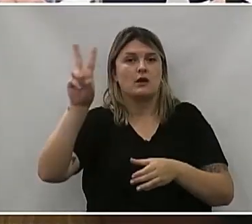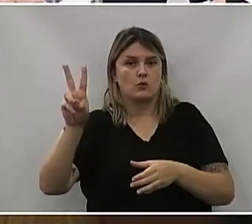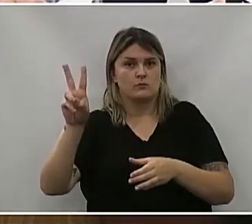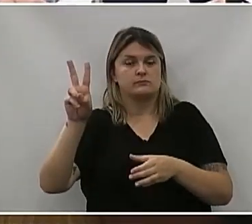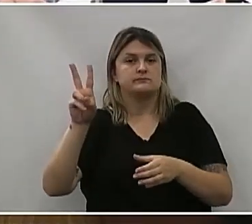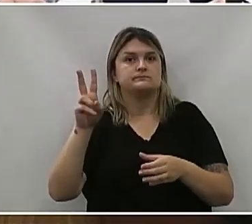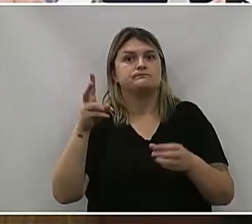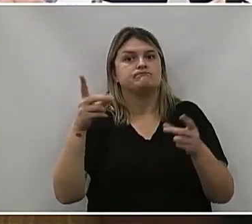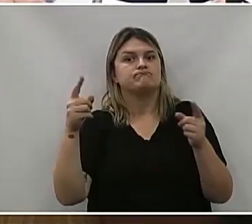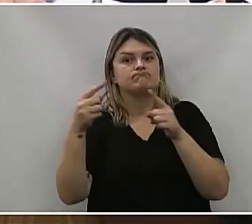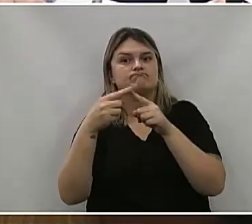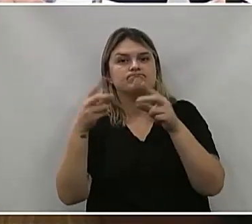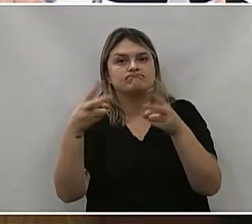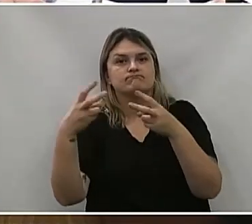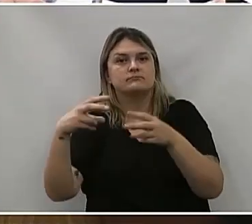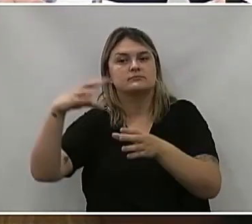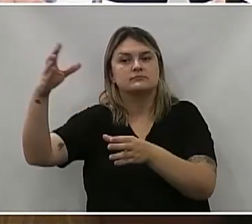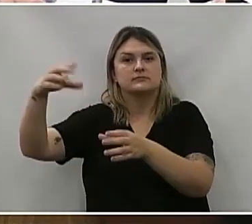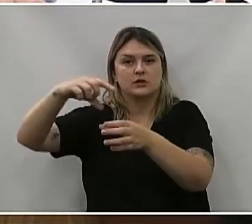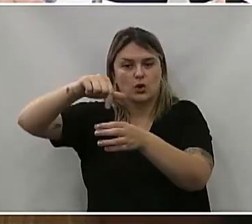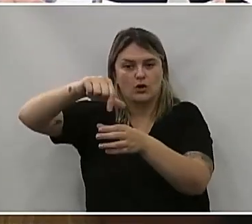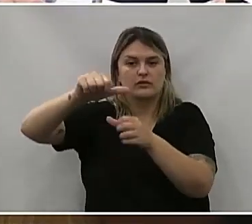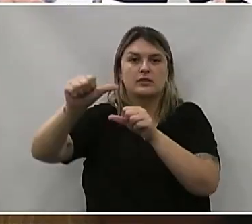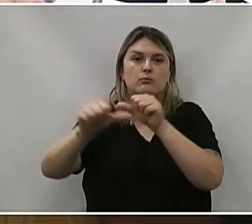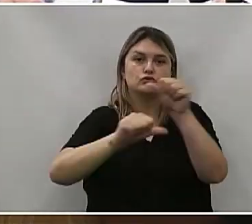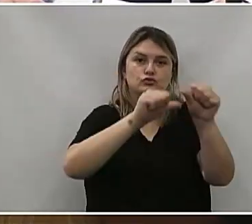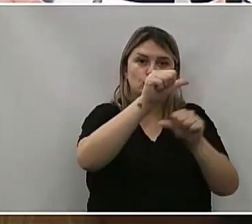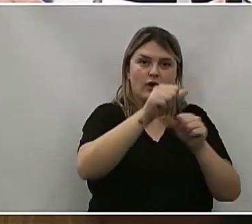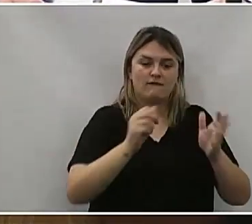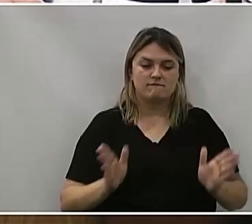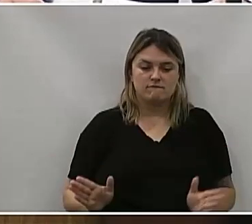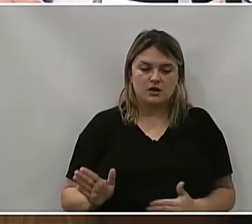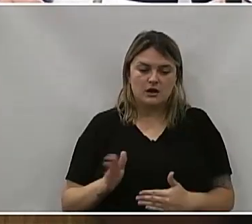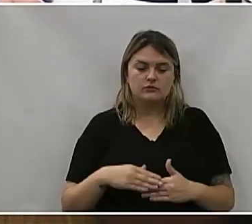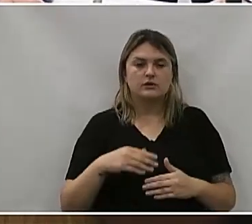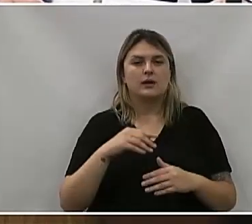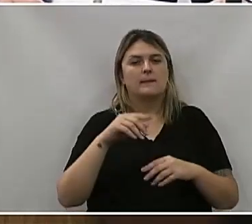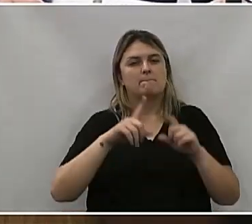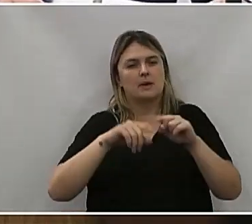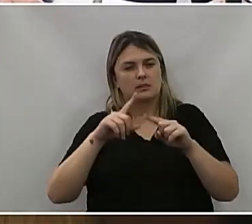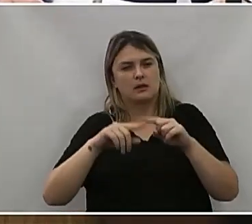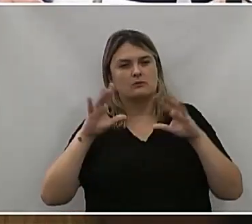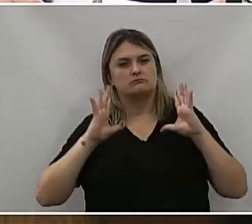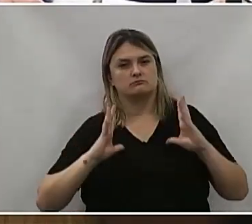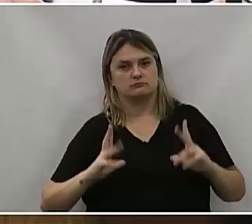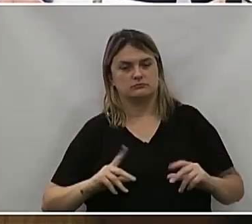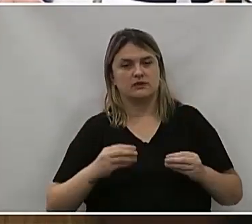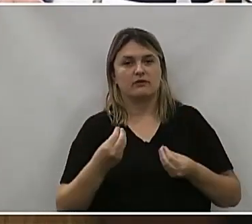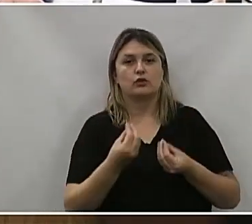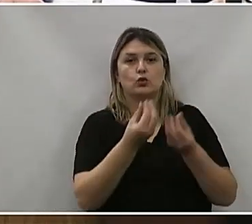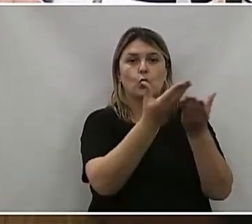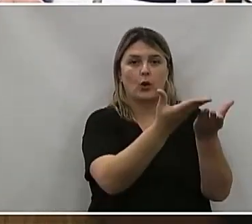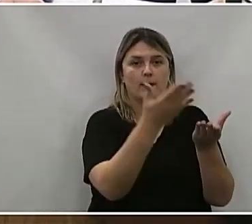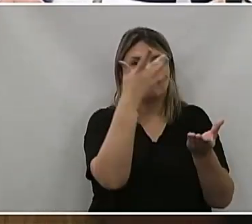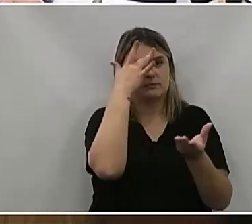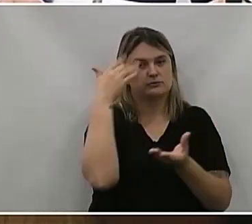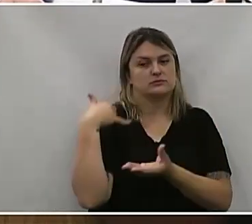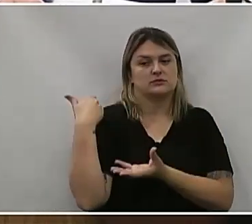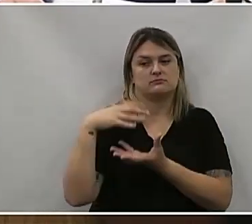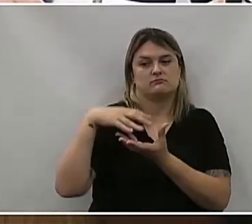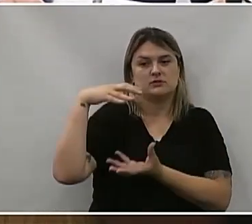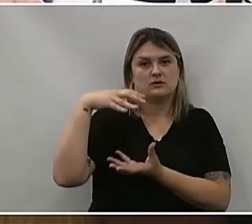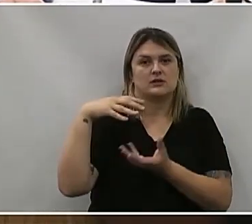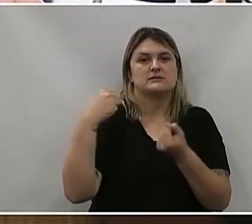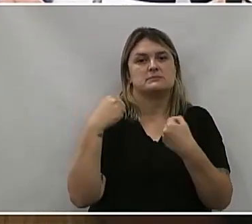de incentivar a coleta de tampas de plástico e a permuta por fraldas geriátricas e por itens de higiene, a serem destinados a pessoas idosas em